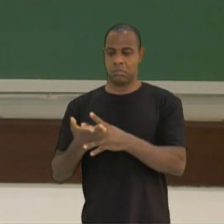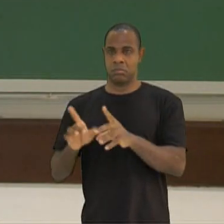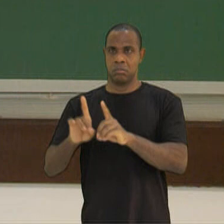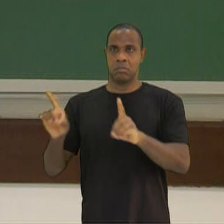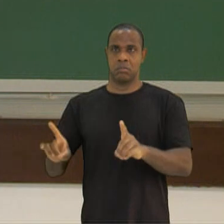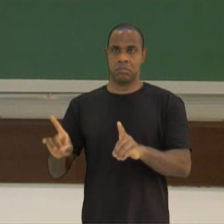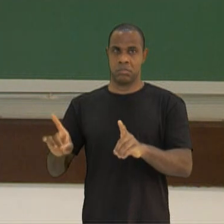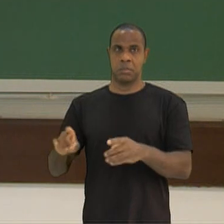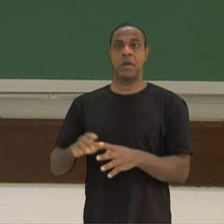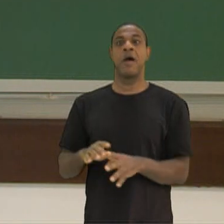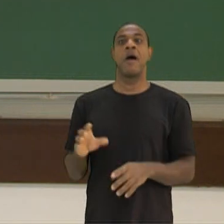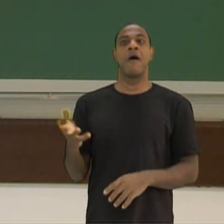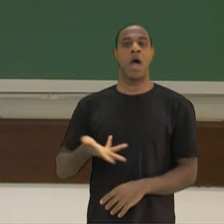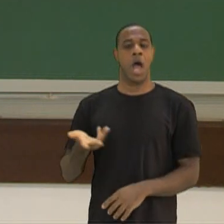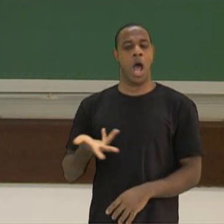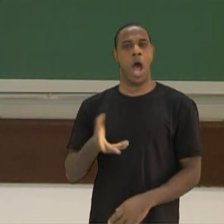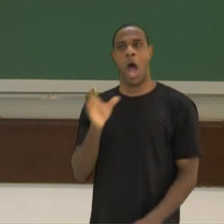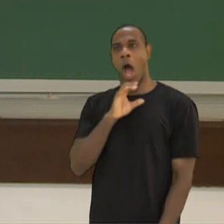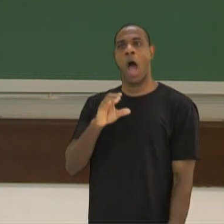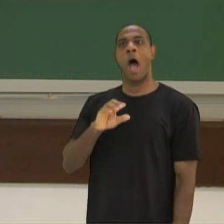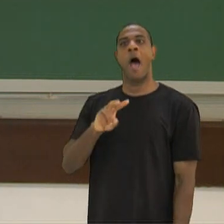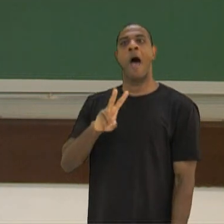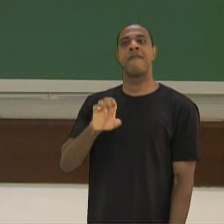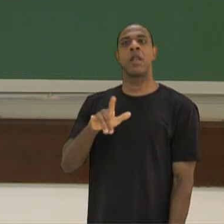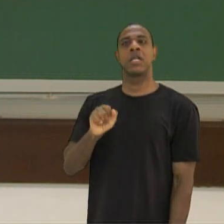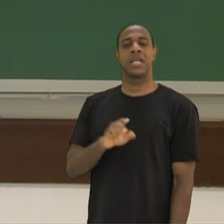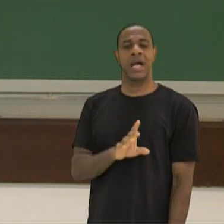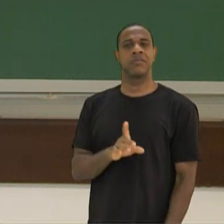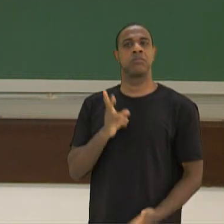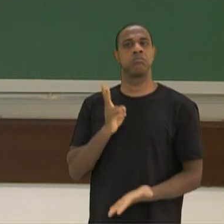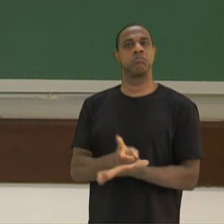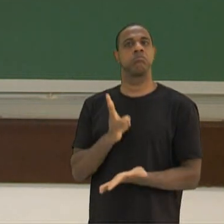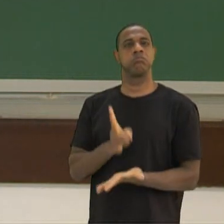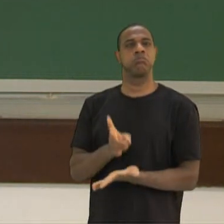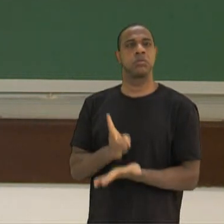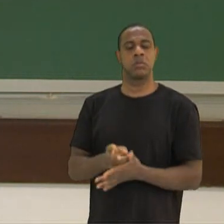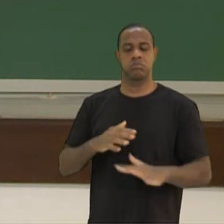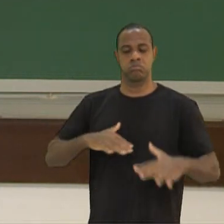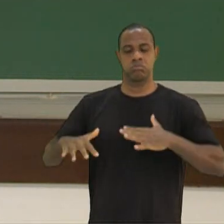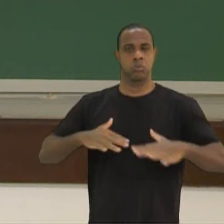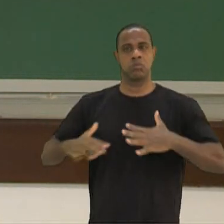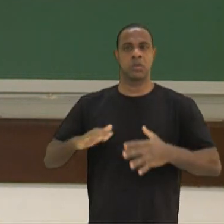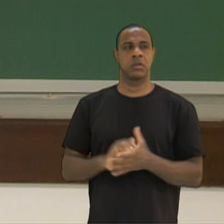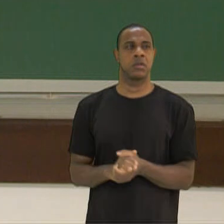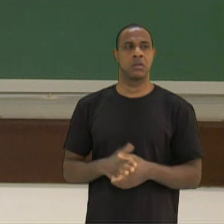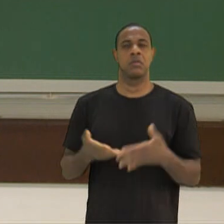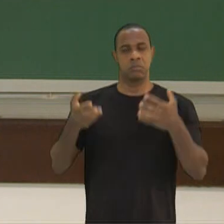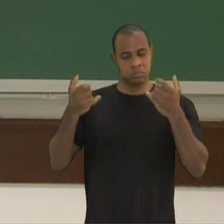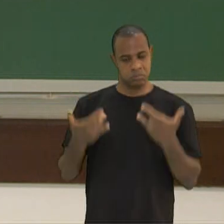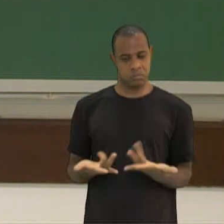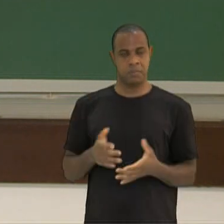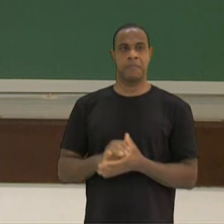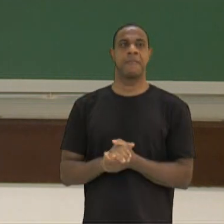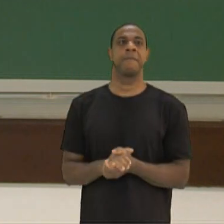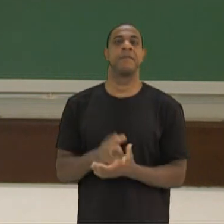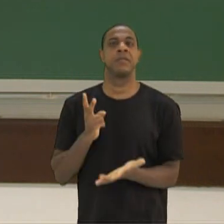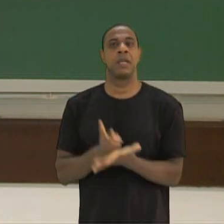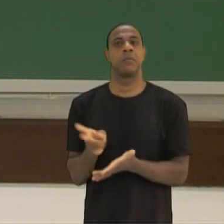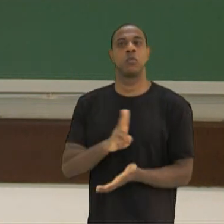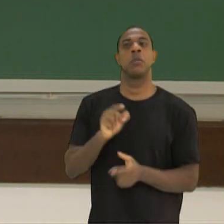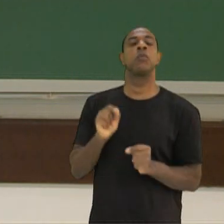velocidade constante, tá? Então, sempre que tem essas condições e um movimento, a gente fala que ele é uniforme,